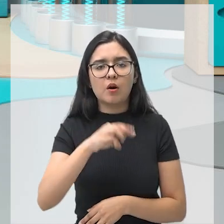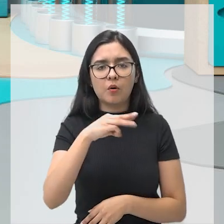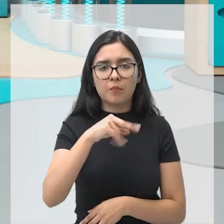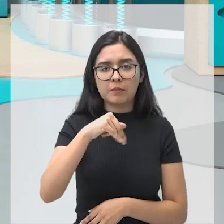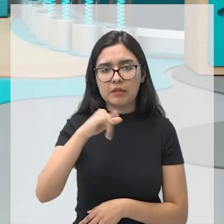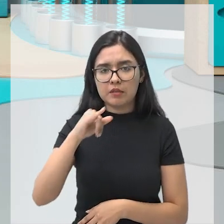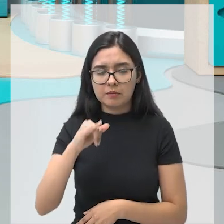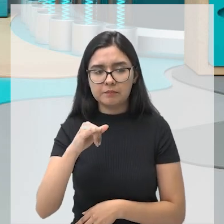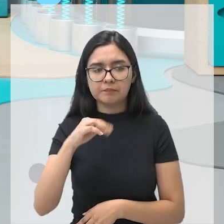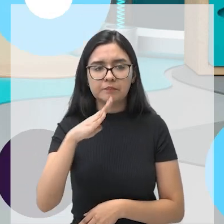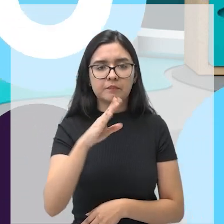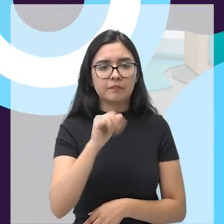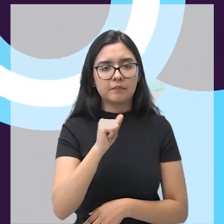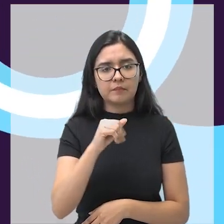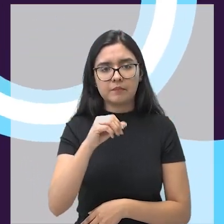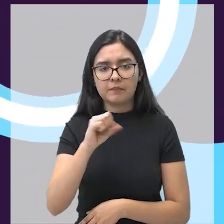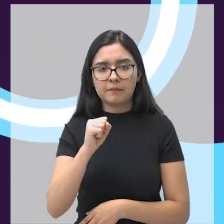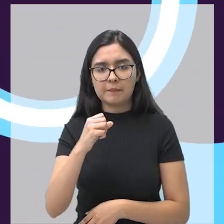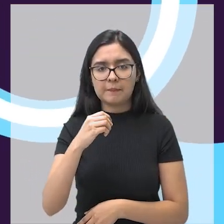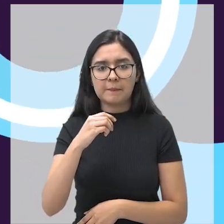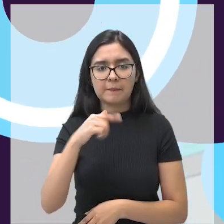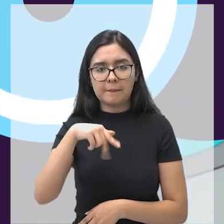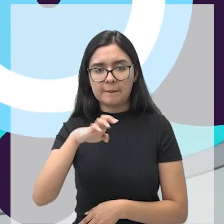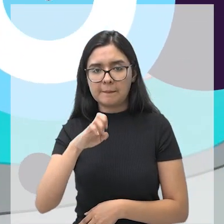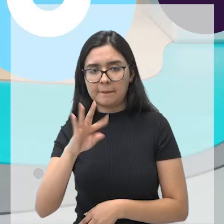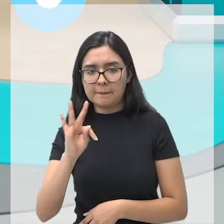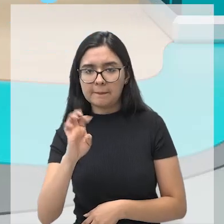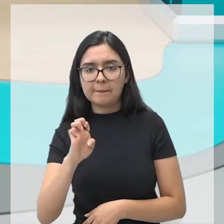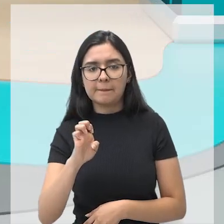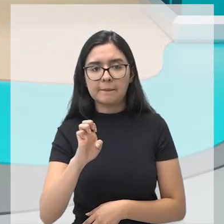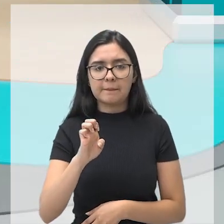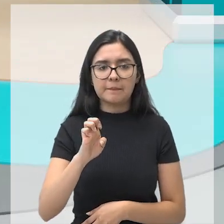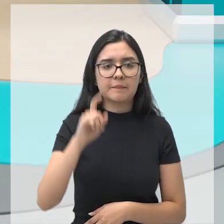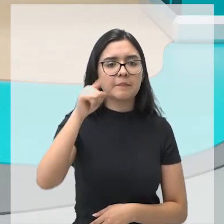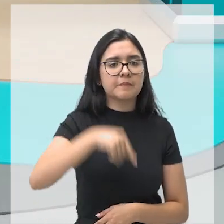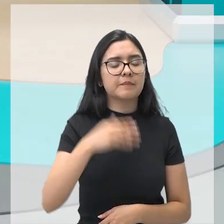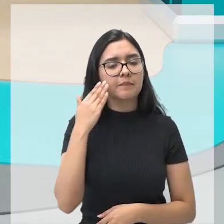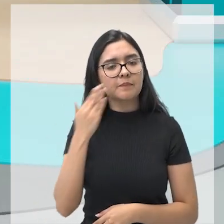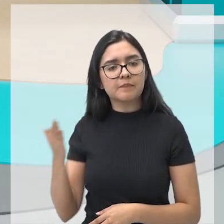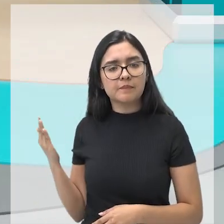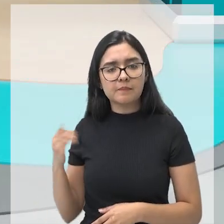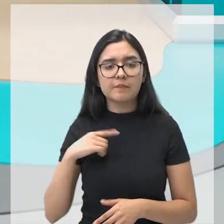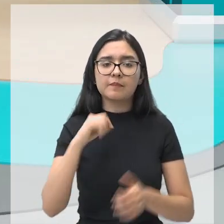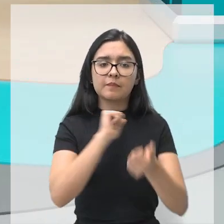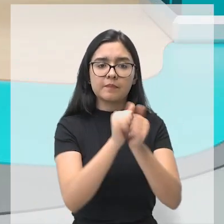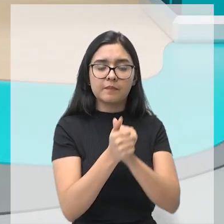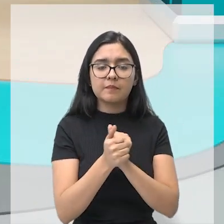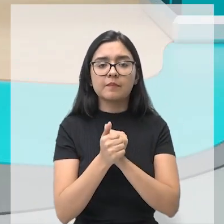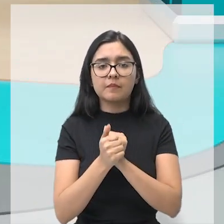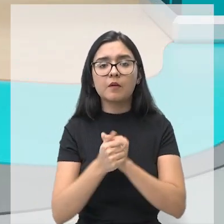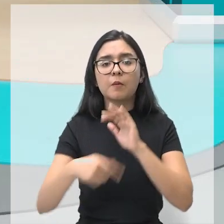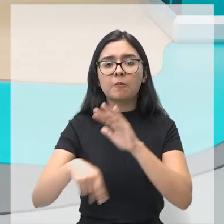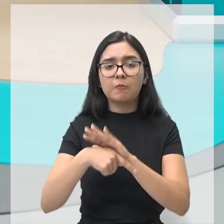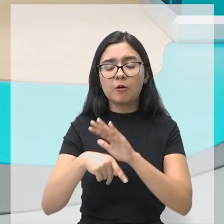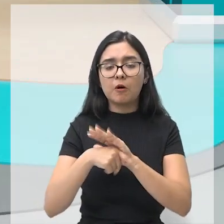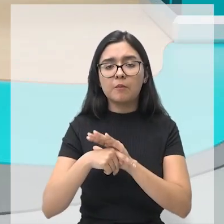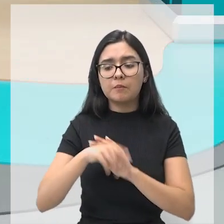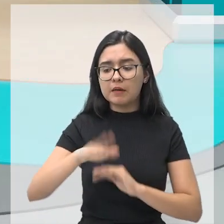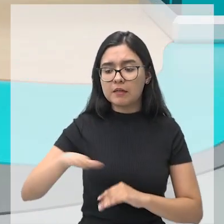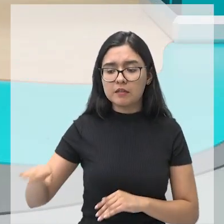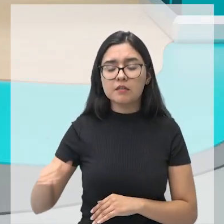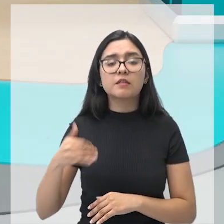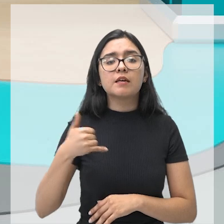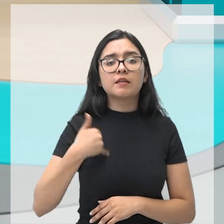basquetebol. Para a gente relembrar, olha só, o mini basquetebol é um jogo para crianças com menos de